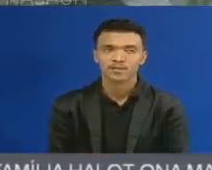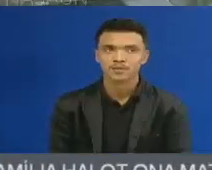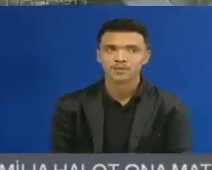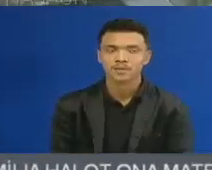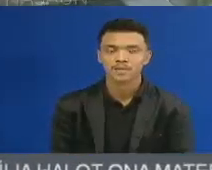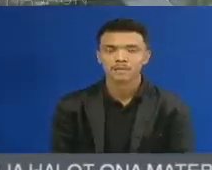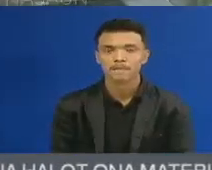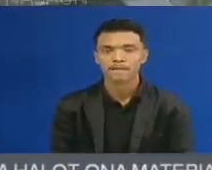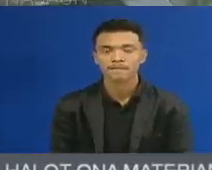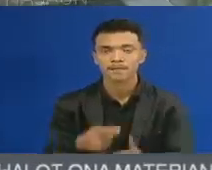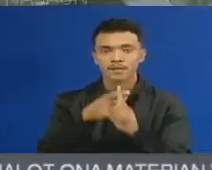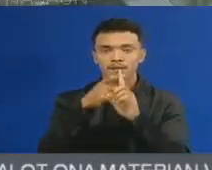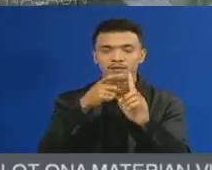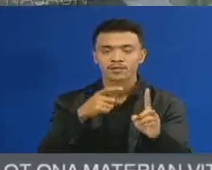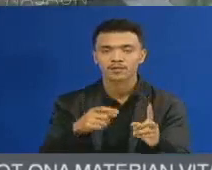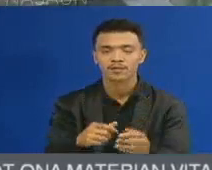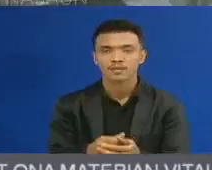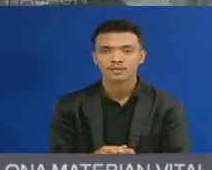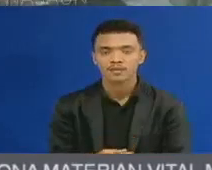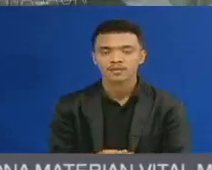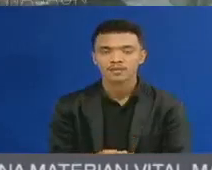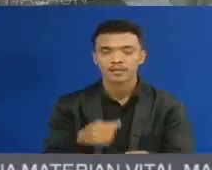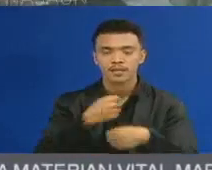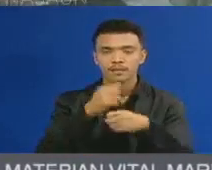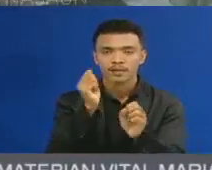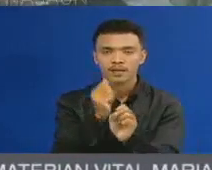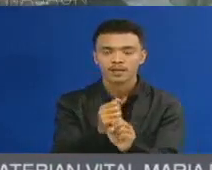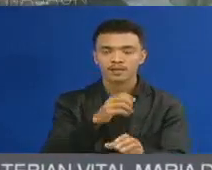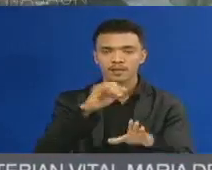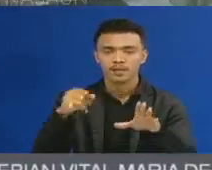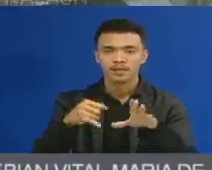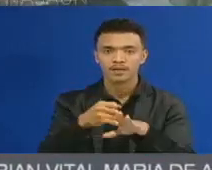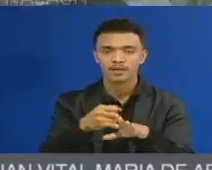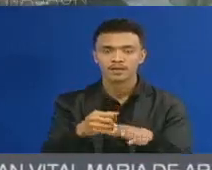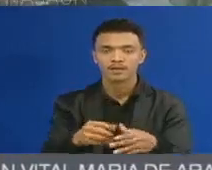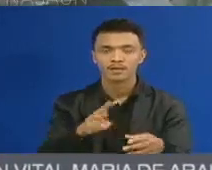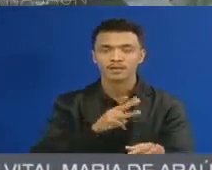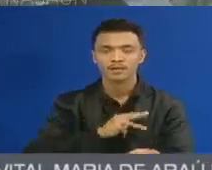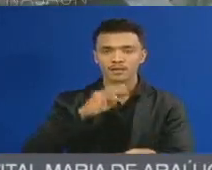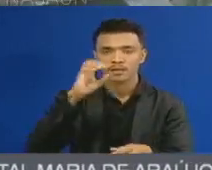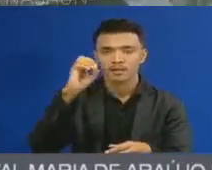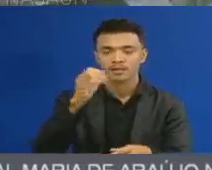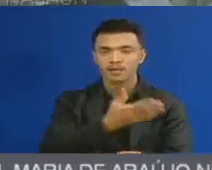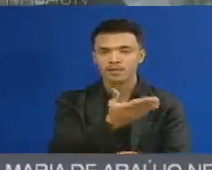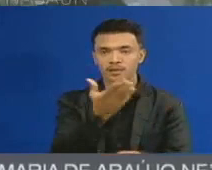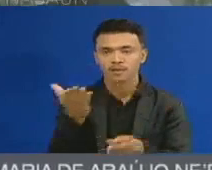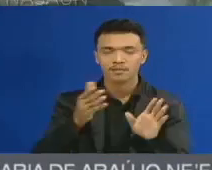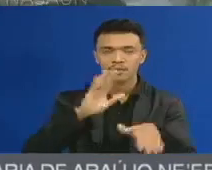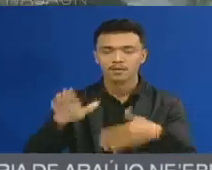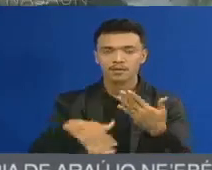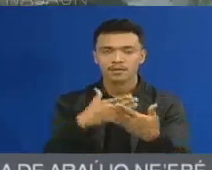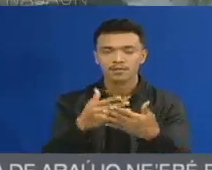Resultado Balu, cuci resultado Barak Nebe Alcanza Ona, inclui. E a metinaro, itabot sira hotu, halo